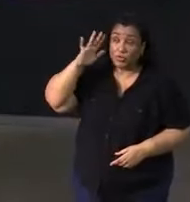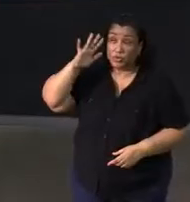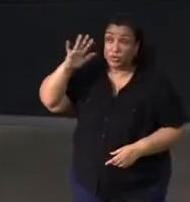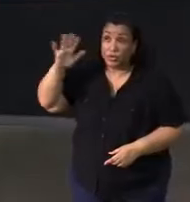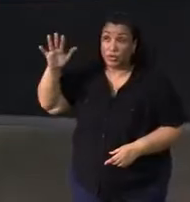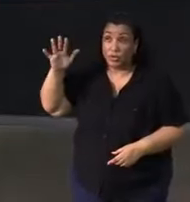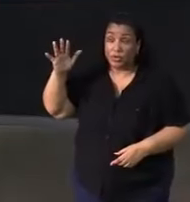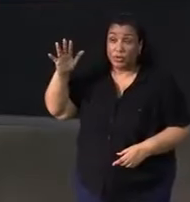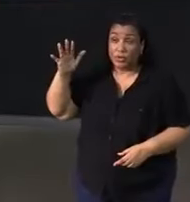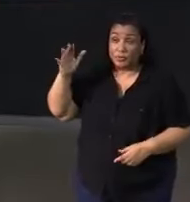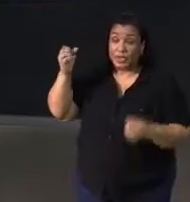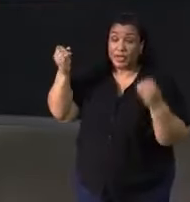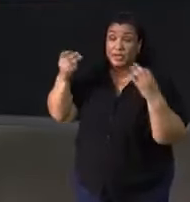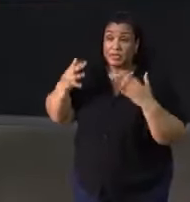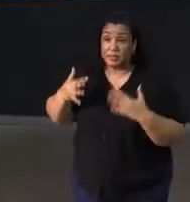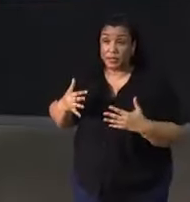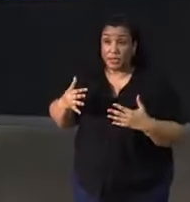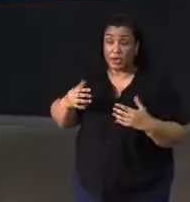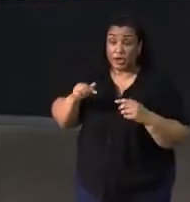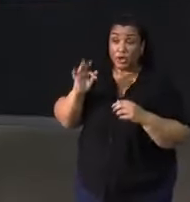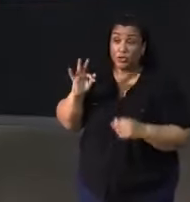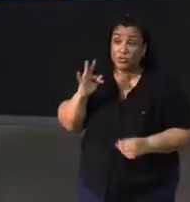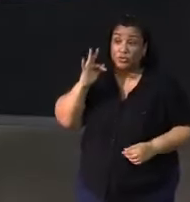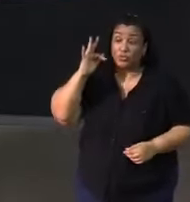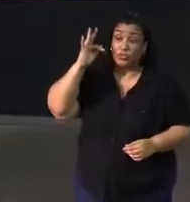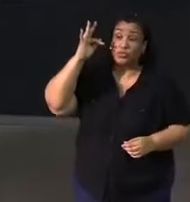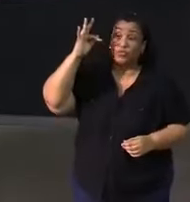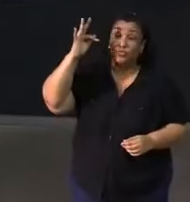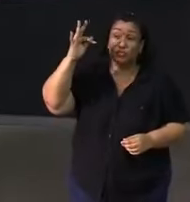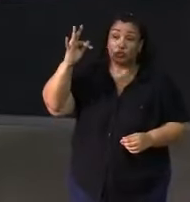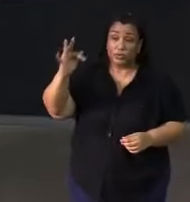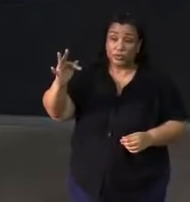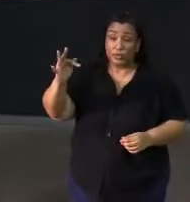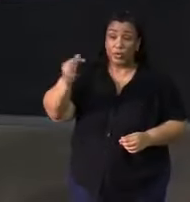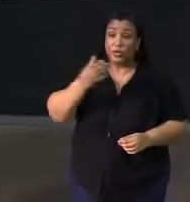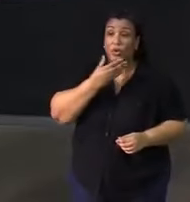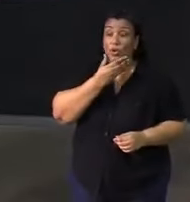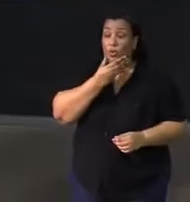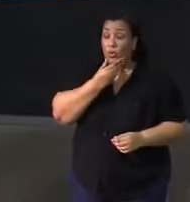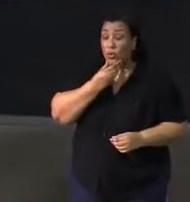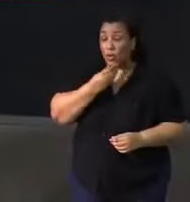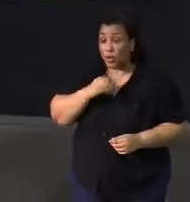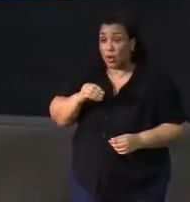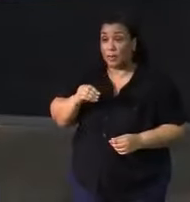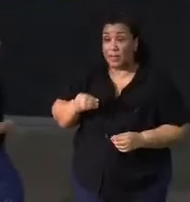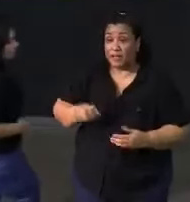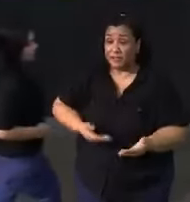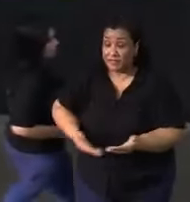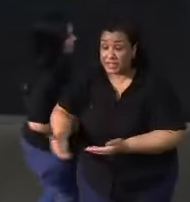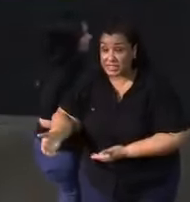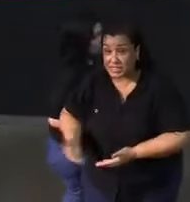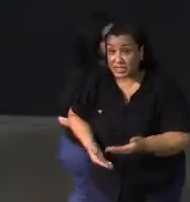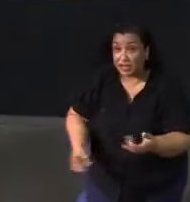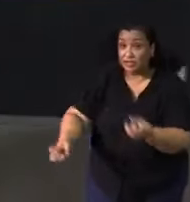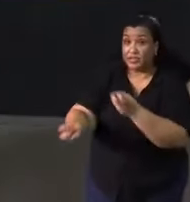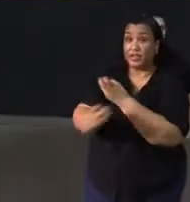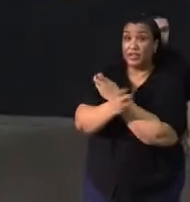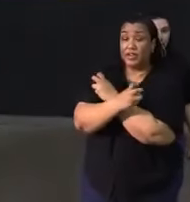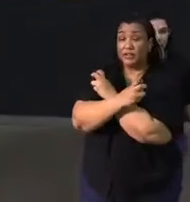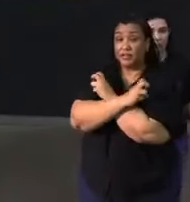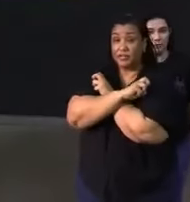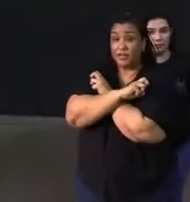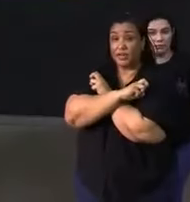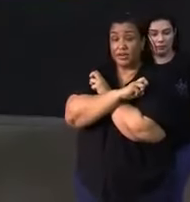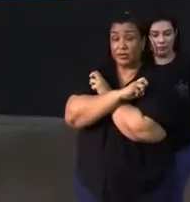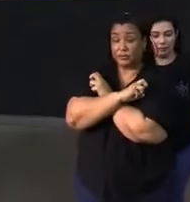a servir na mão do faraó. E por conta desse sonho ele pede a esse homem: não